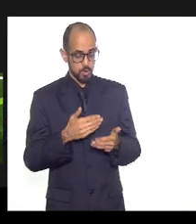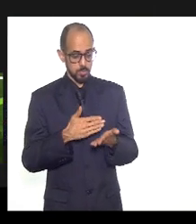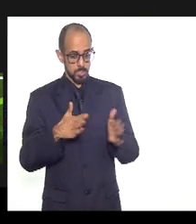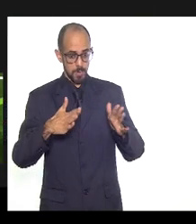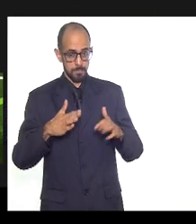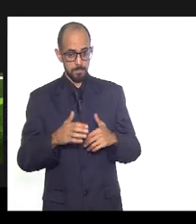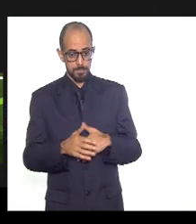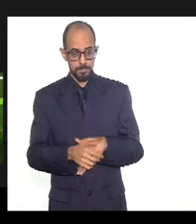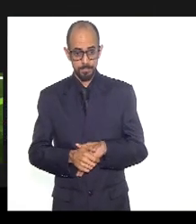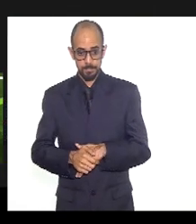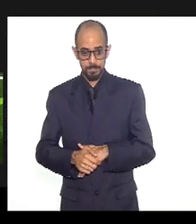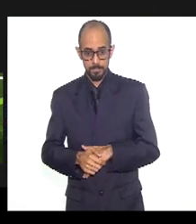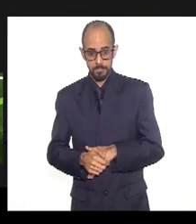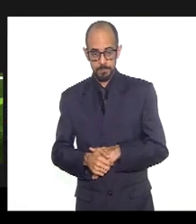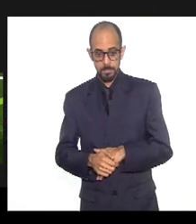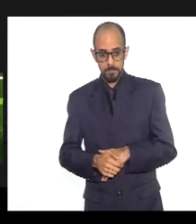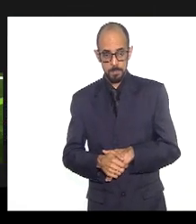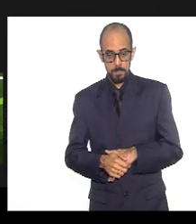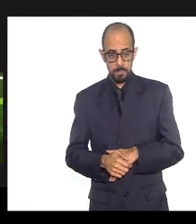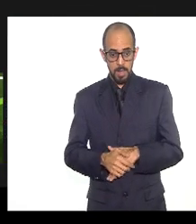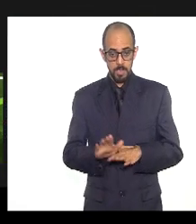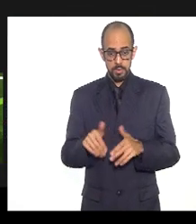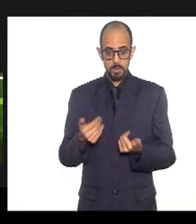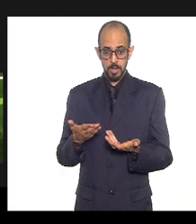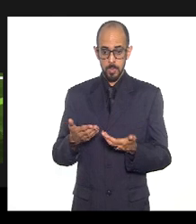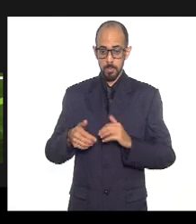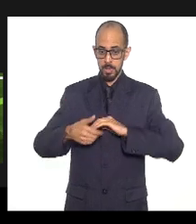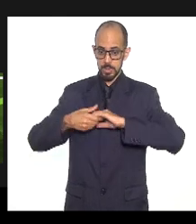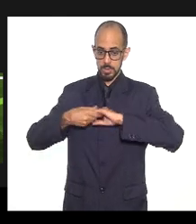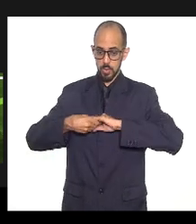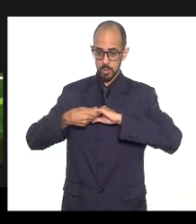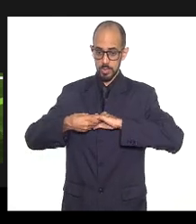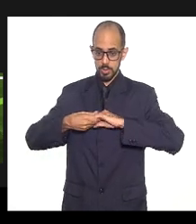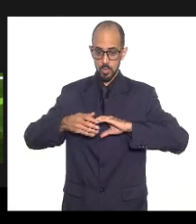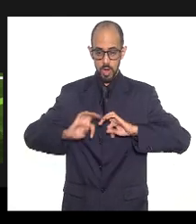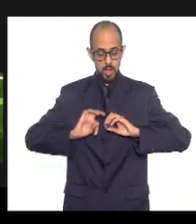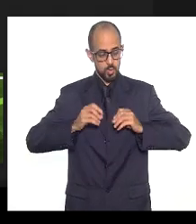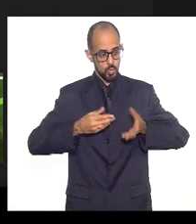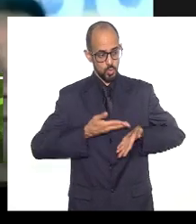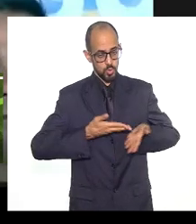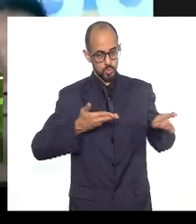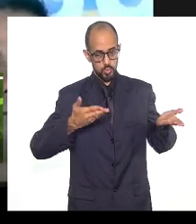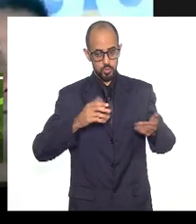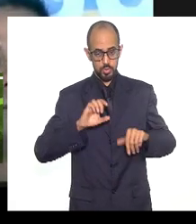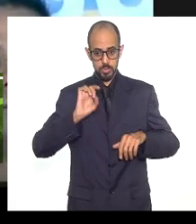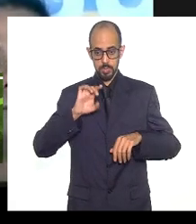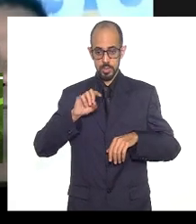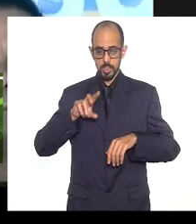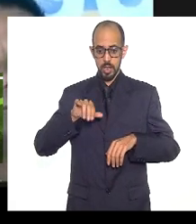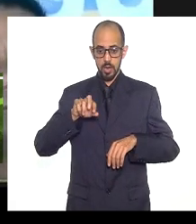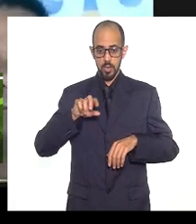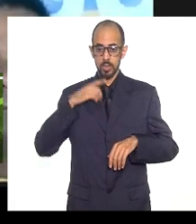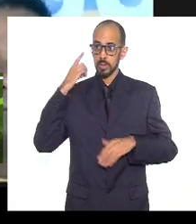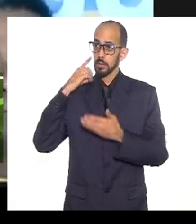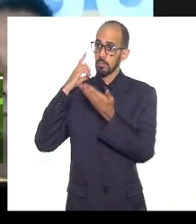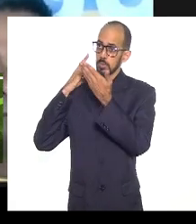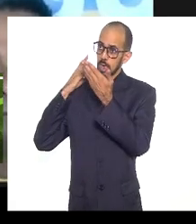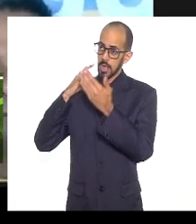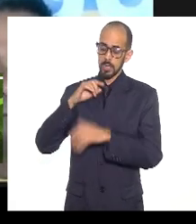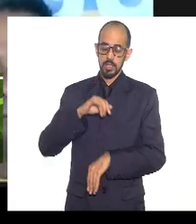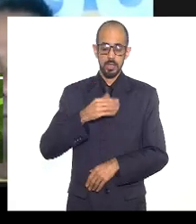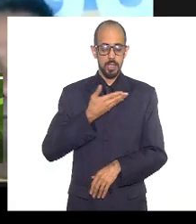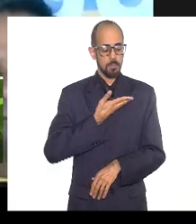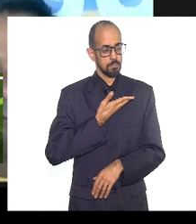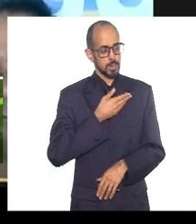Tá. Então, eu fiz uma saudação, né, a todos e todas, especial a deputada e a